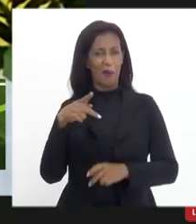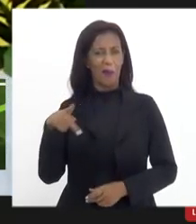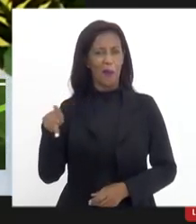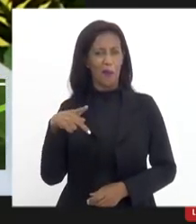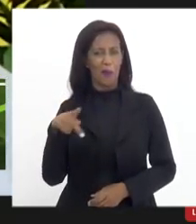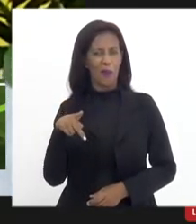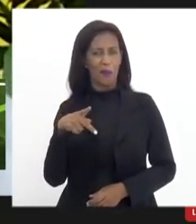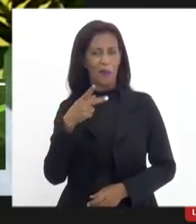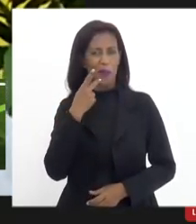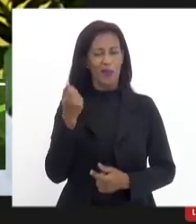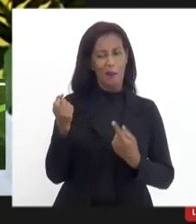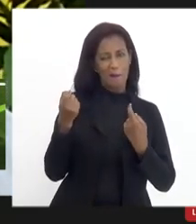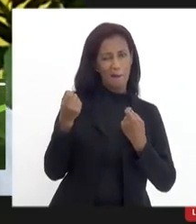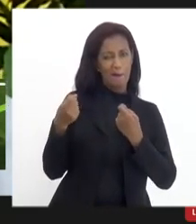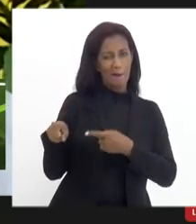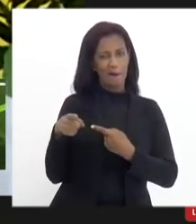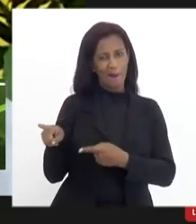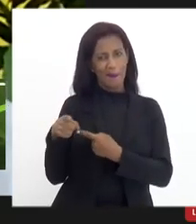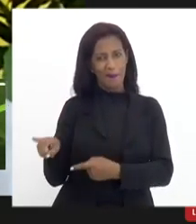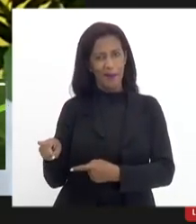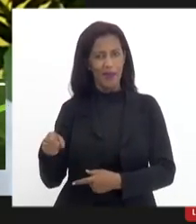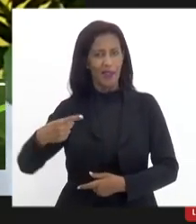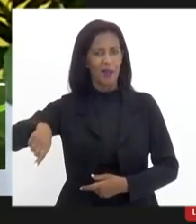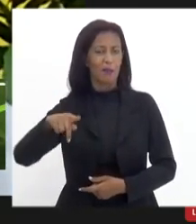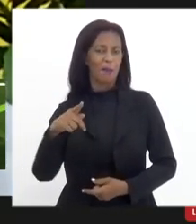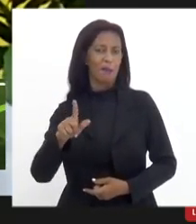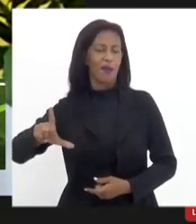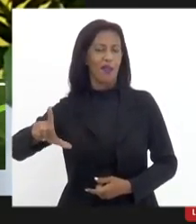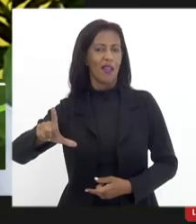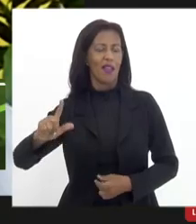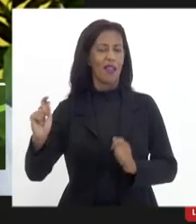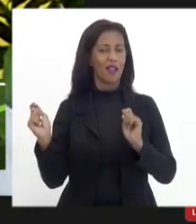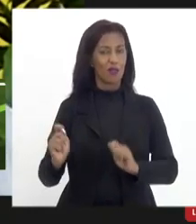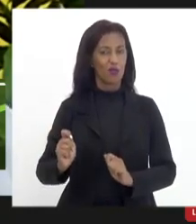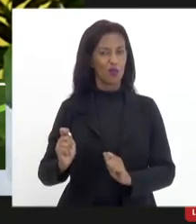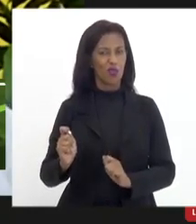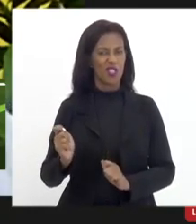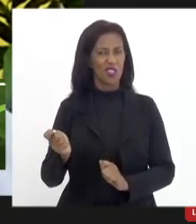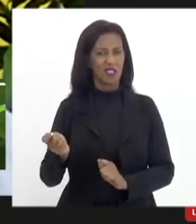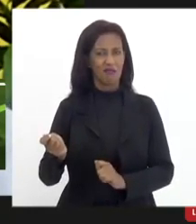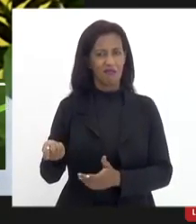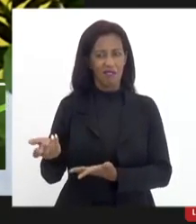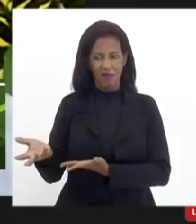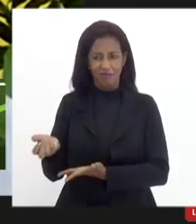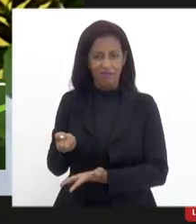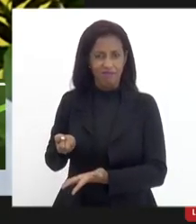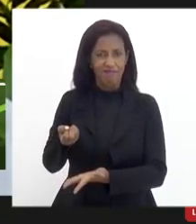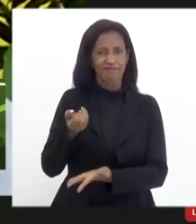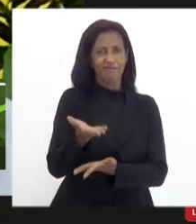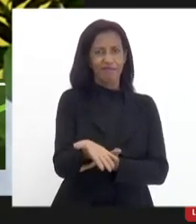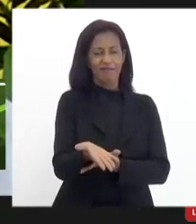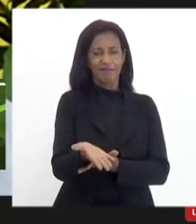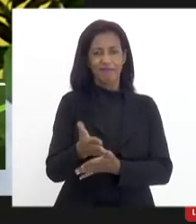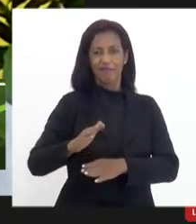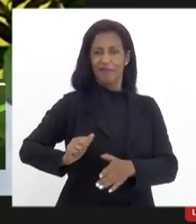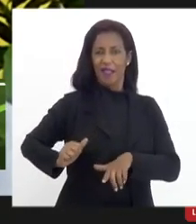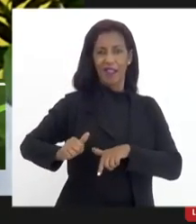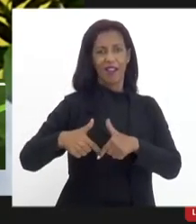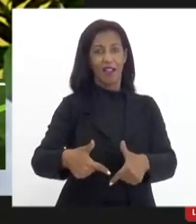uma pilha para que esse projeto de lei fosse desengavetado, que estava parado